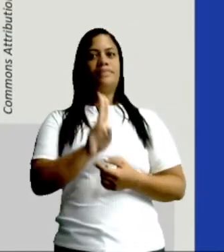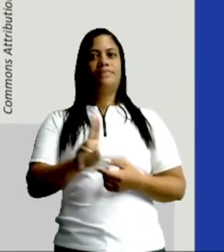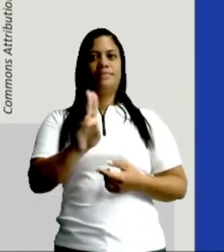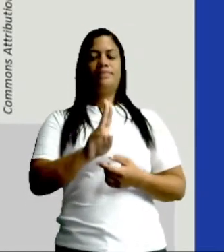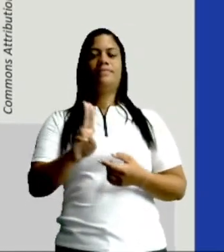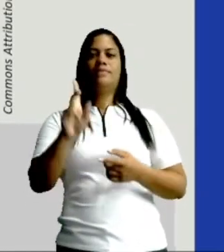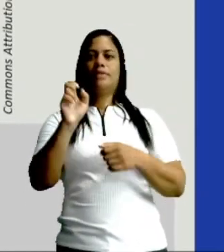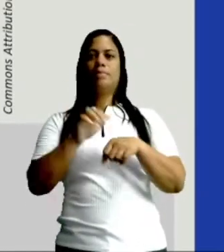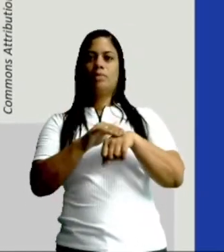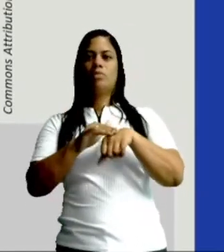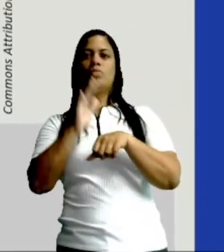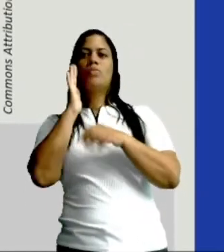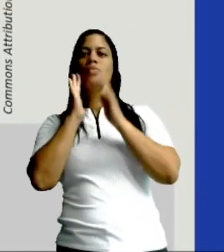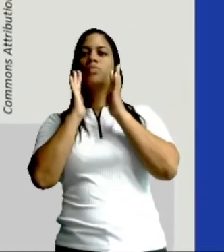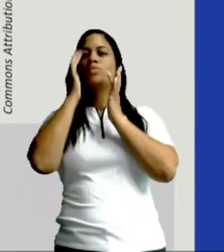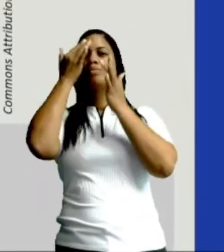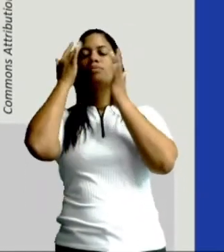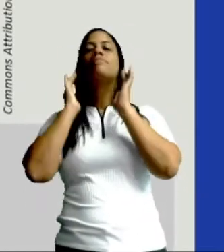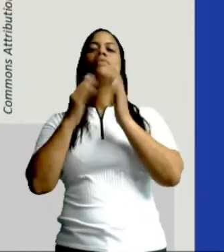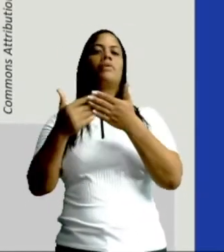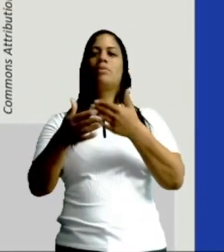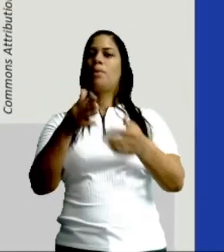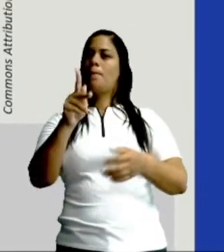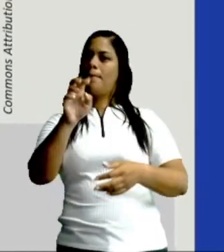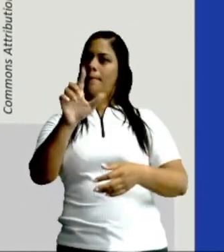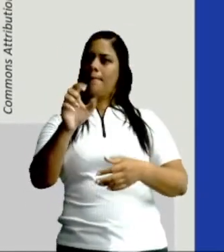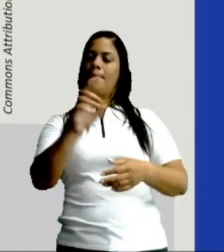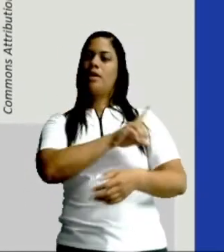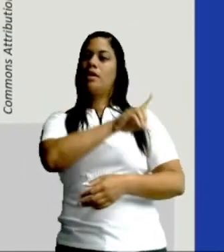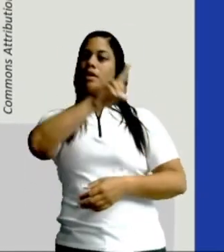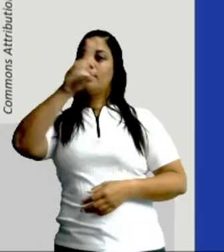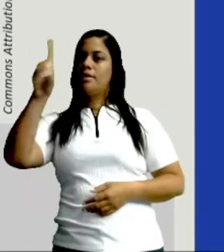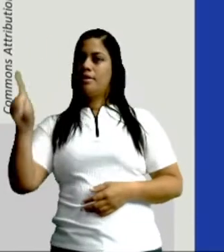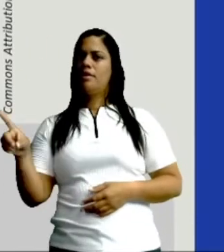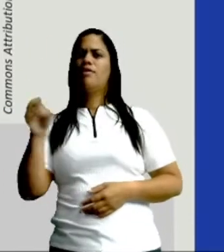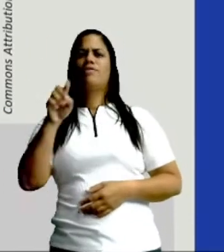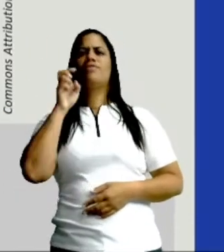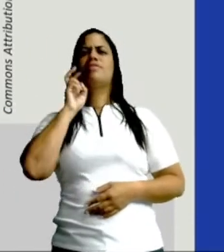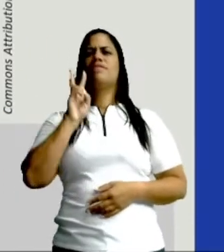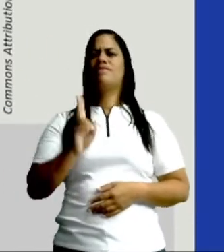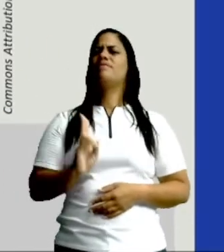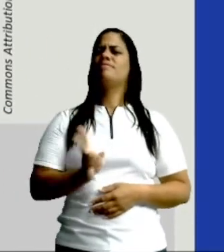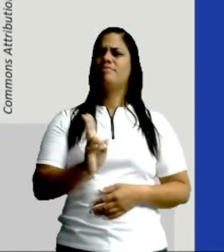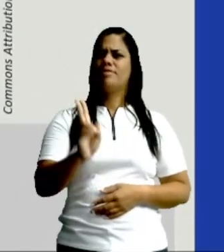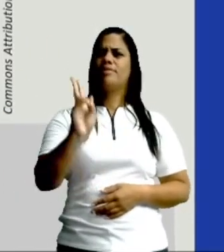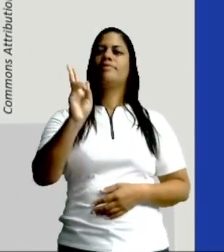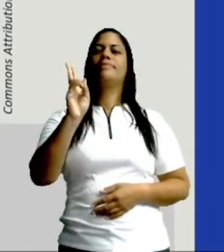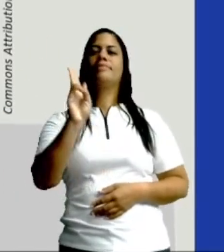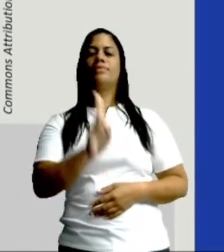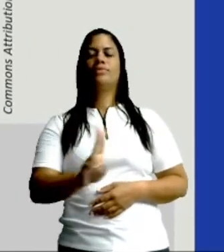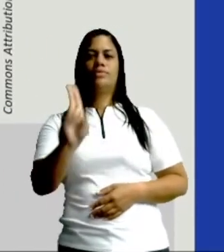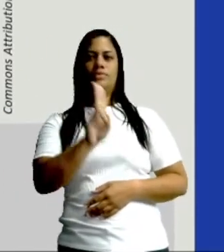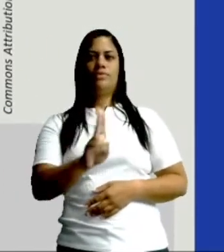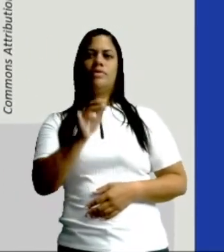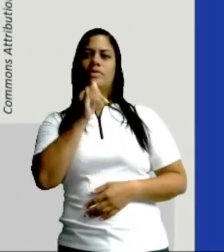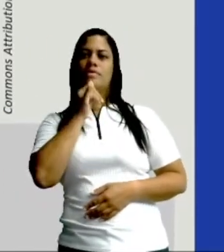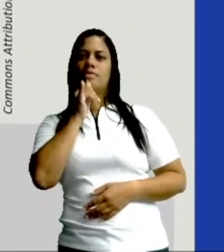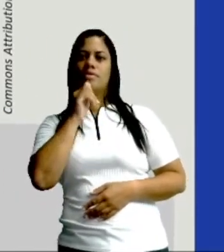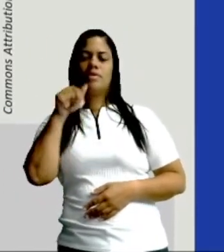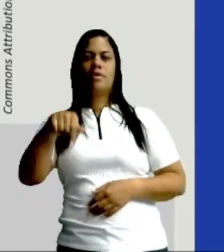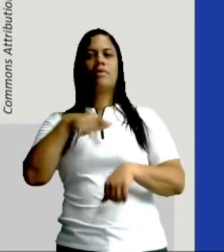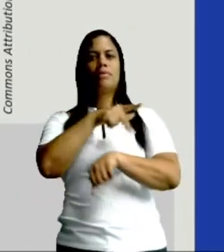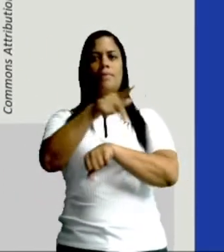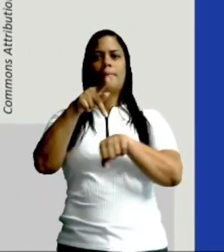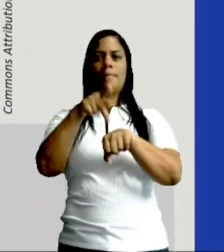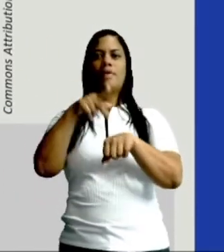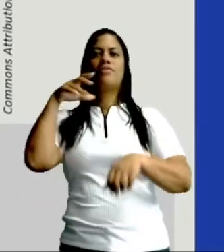filtro solar para qualquer tipo de pele durante o dia. Então, aí você vê que é mais comum. Vamos tomar, por exemplo, o nosso país,